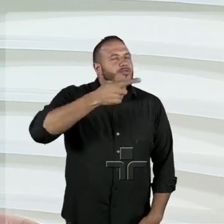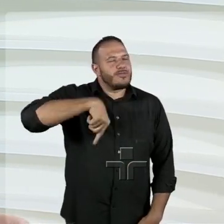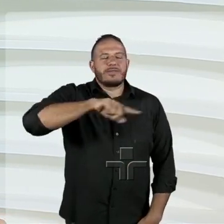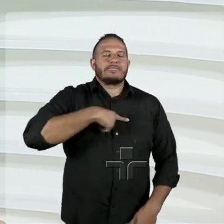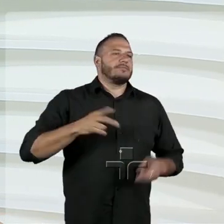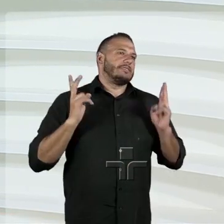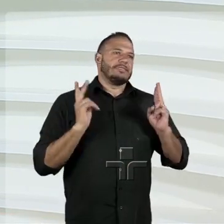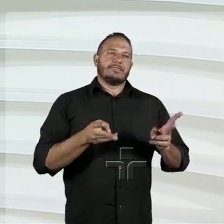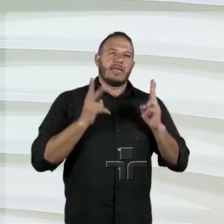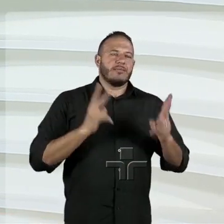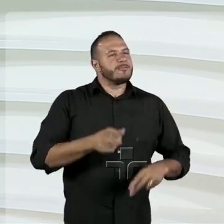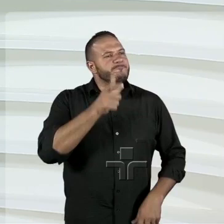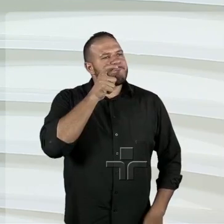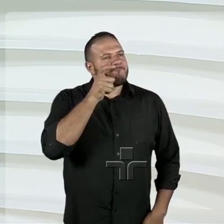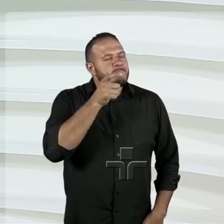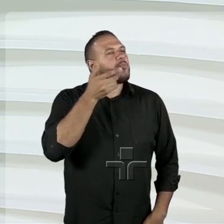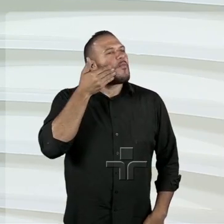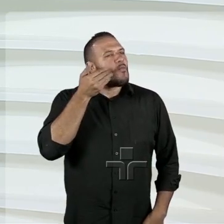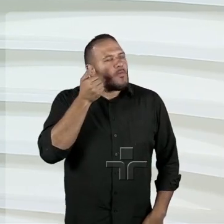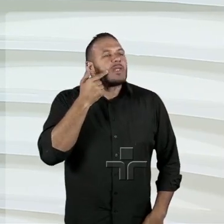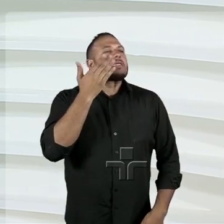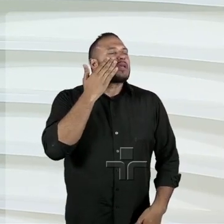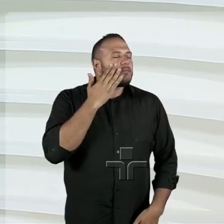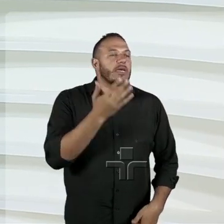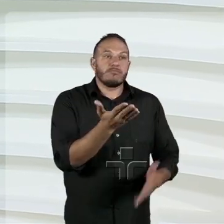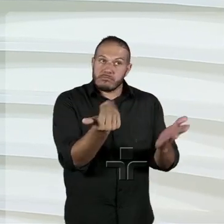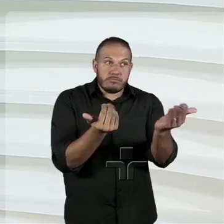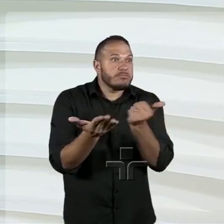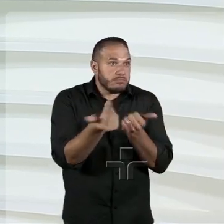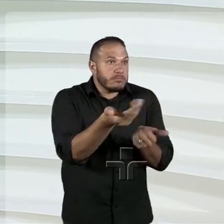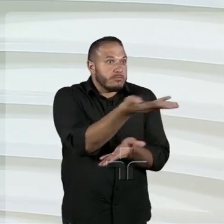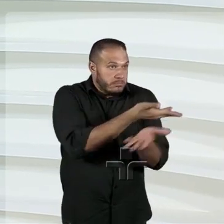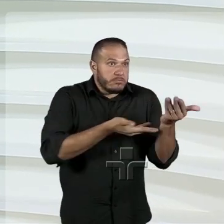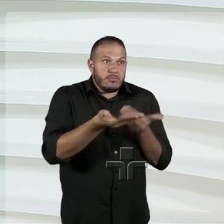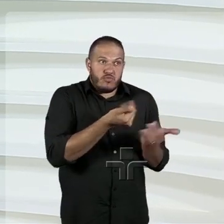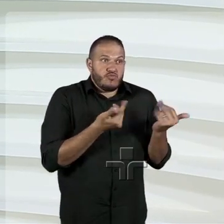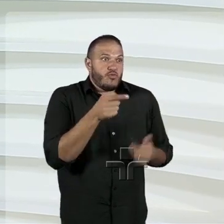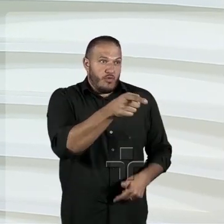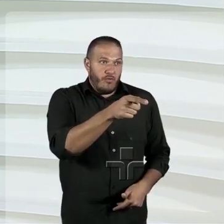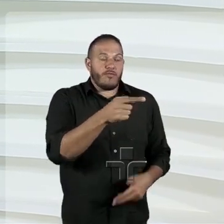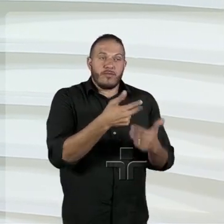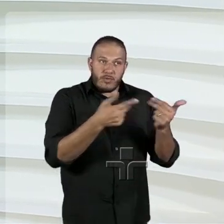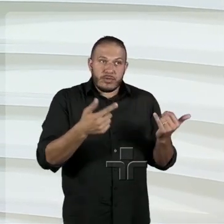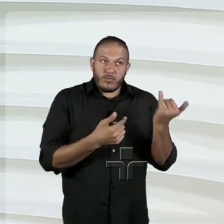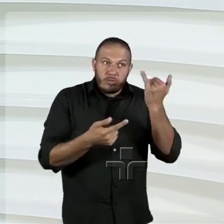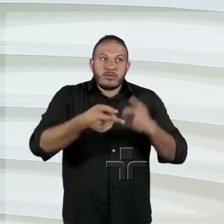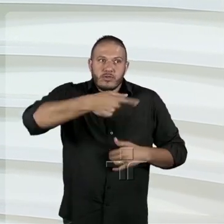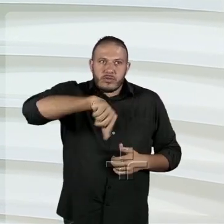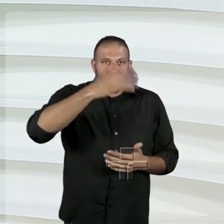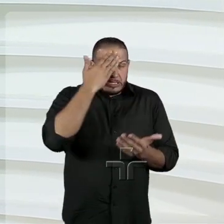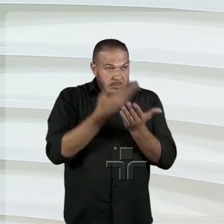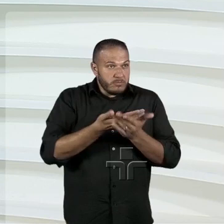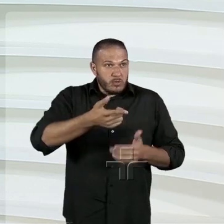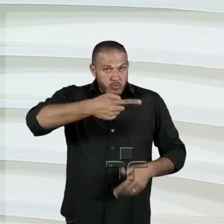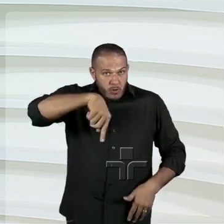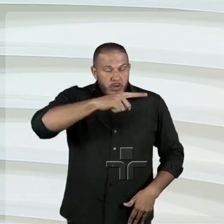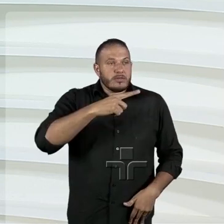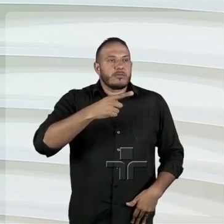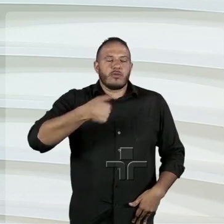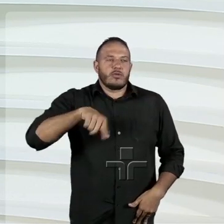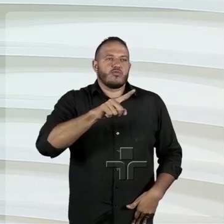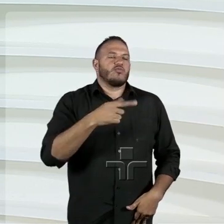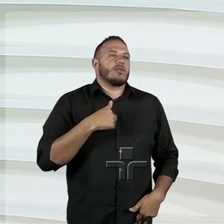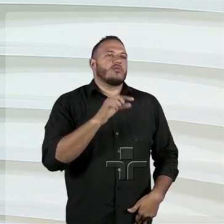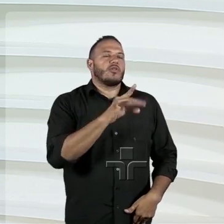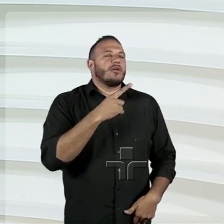instante estar ouvindo e buscando com isso engajar o jovem. Uma coisa importante que nós acreditamos no engajamento: nós não estamos